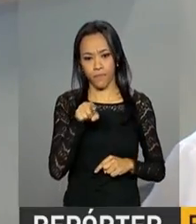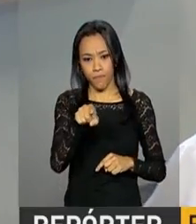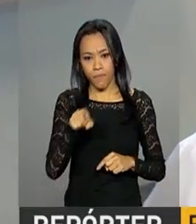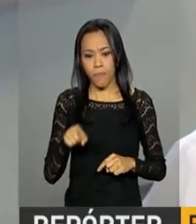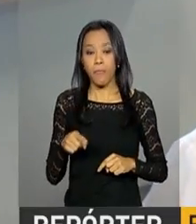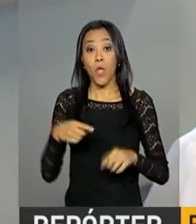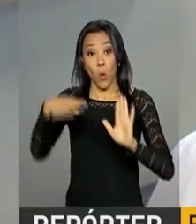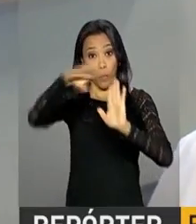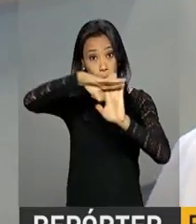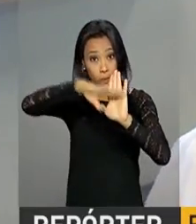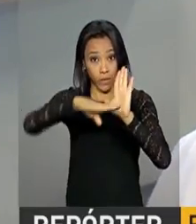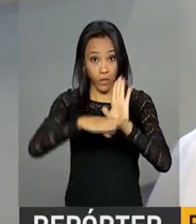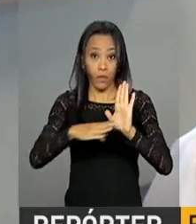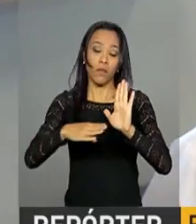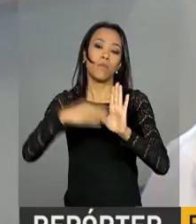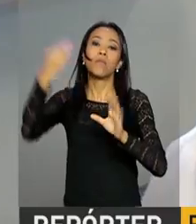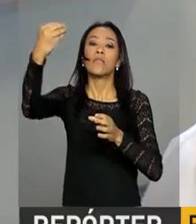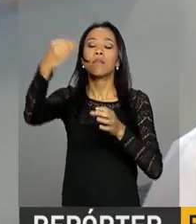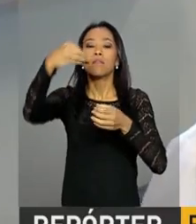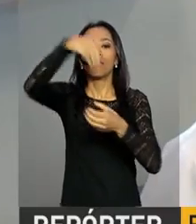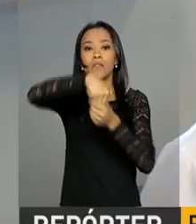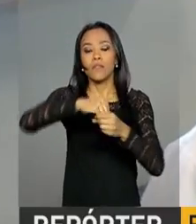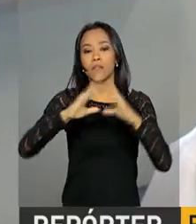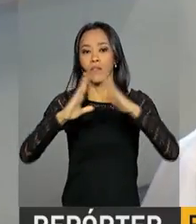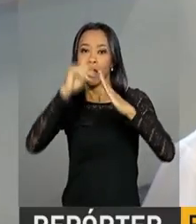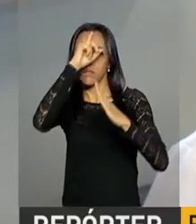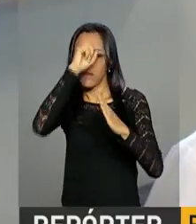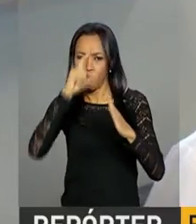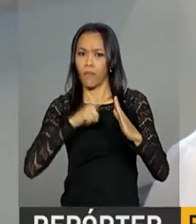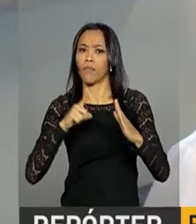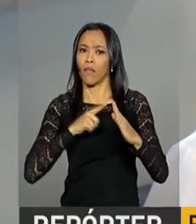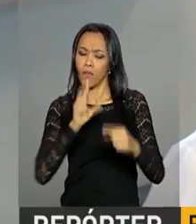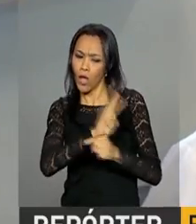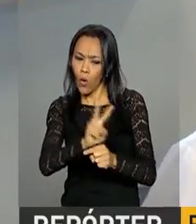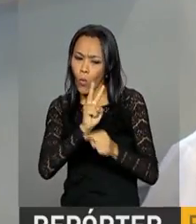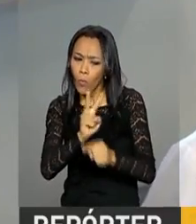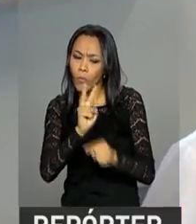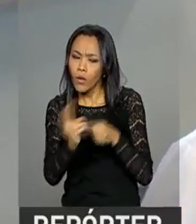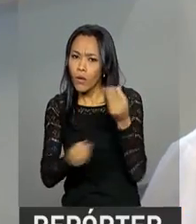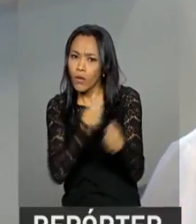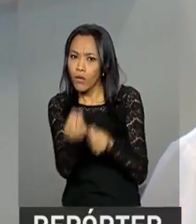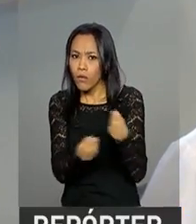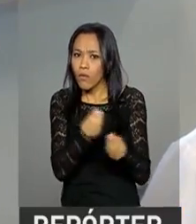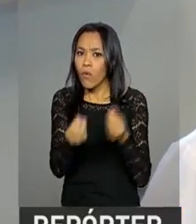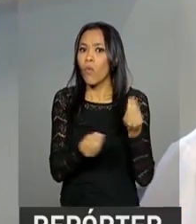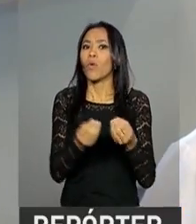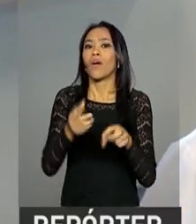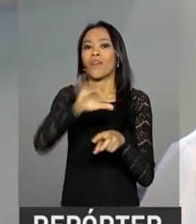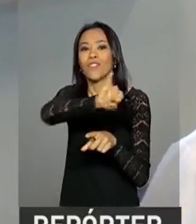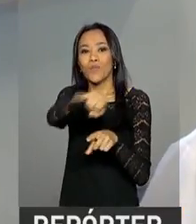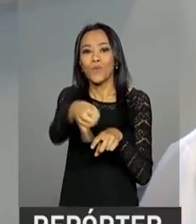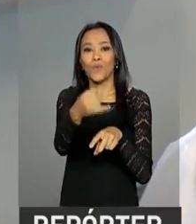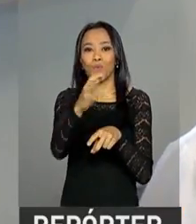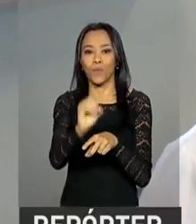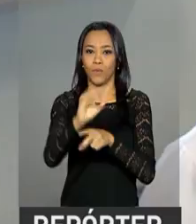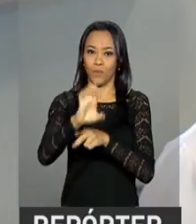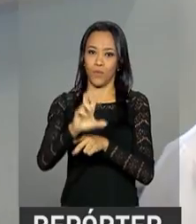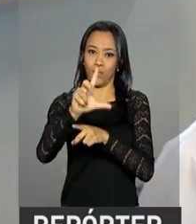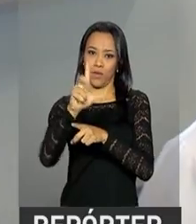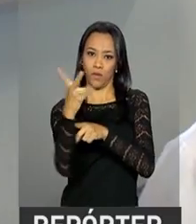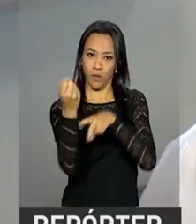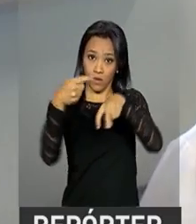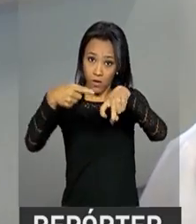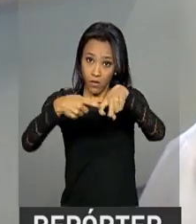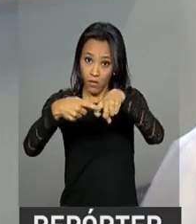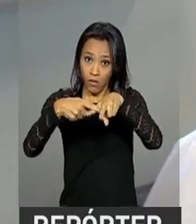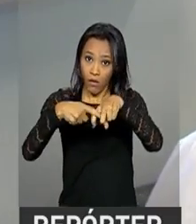dizer programa de acompanhamento e tratamento da osteoartrite no nosso caso aqui do joelho né e a ideia desse ambulatório foi dar um pouco mais de